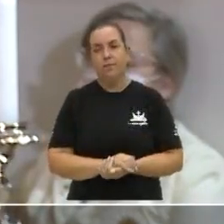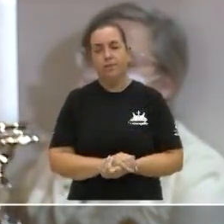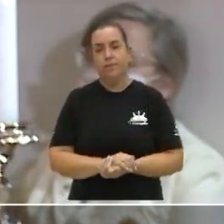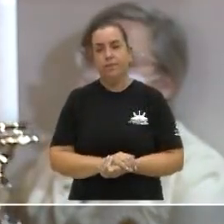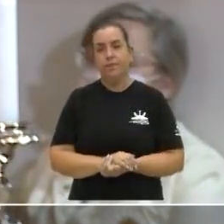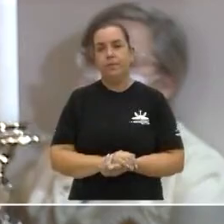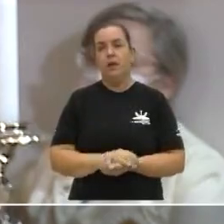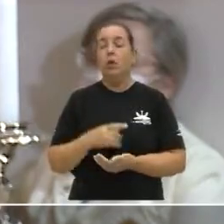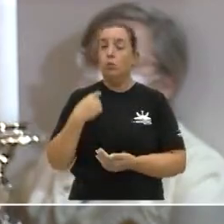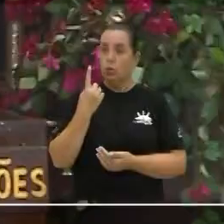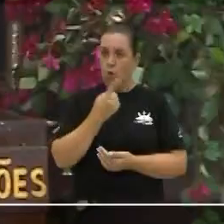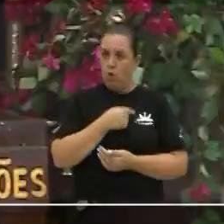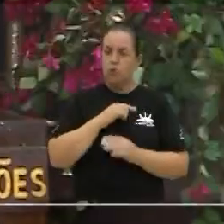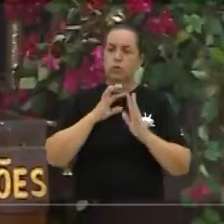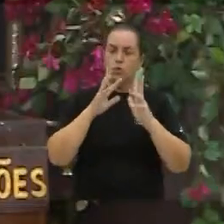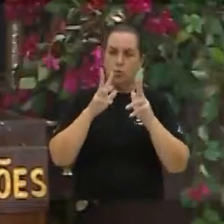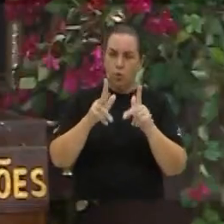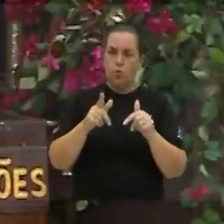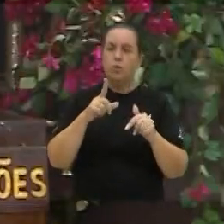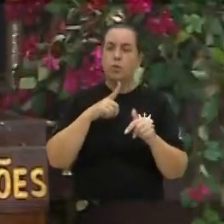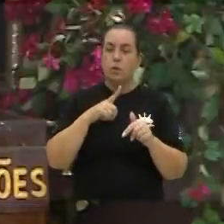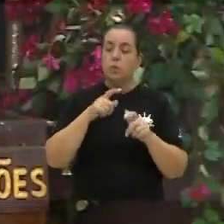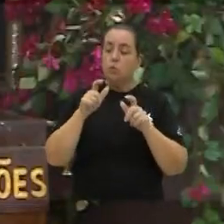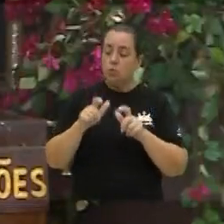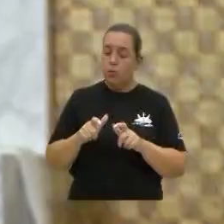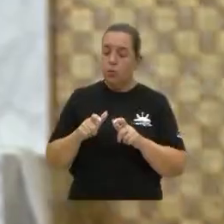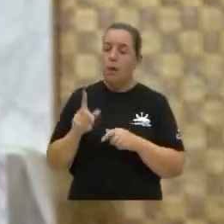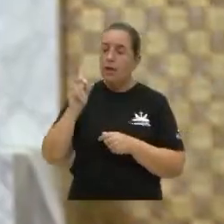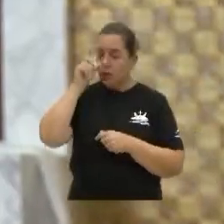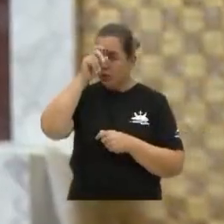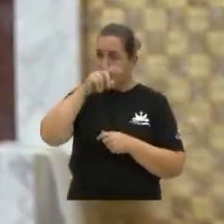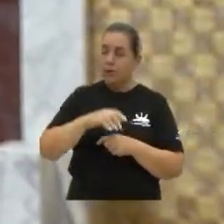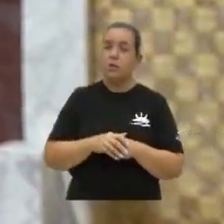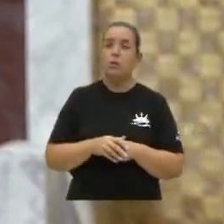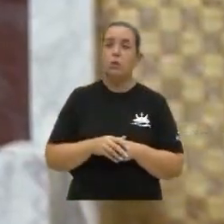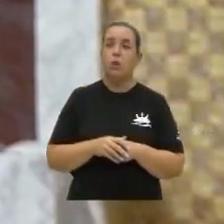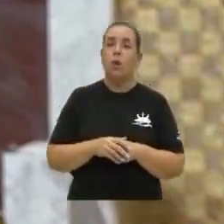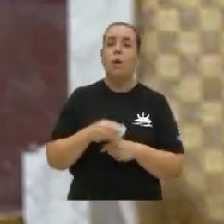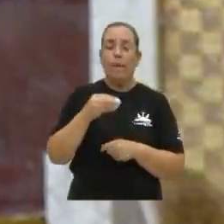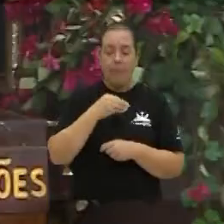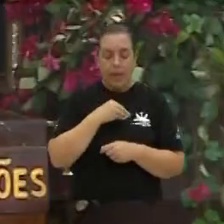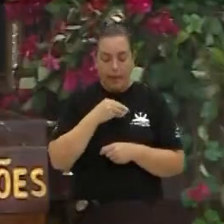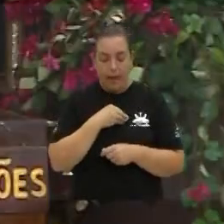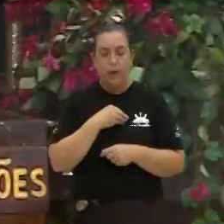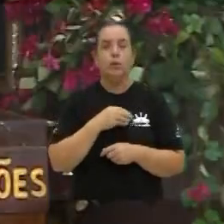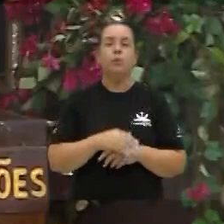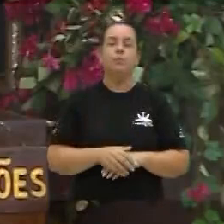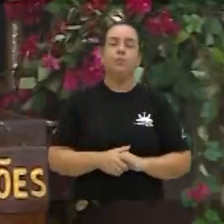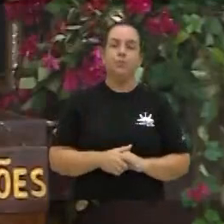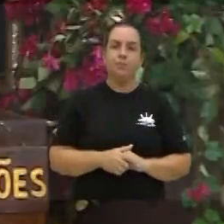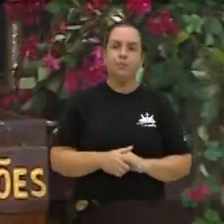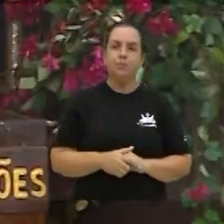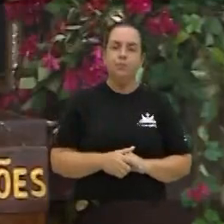porões, todos temos, todos nós temos os nossos pecados,